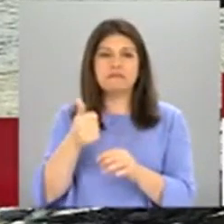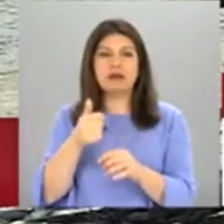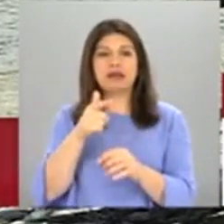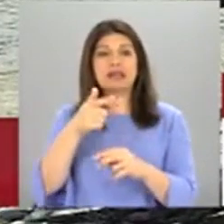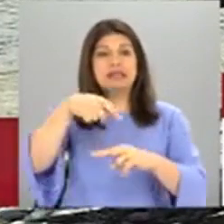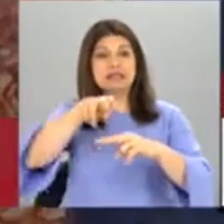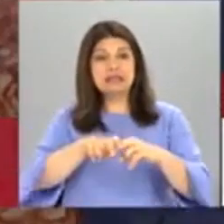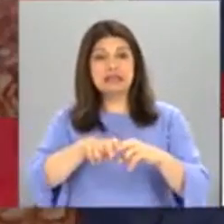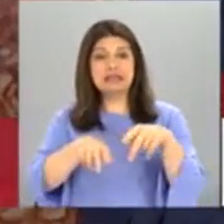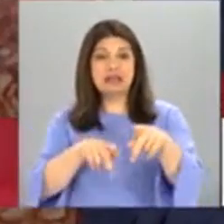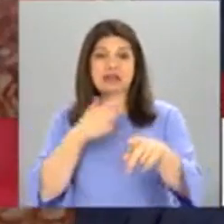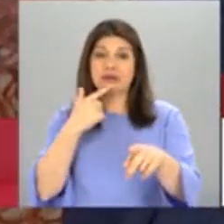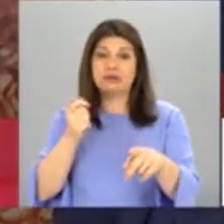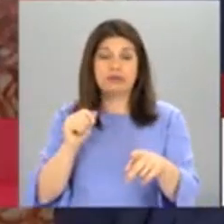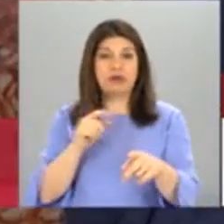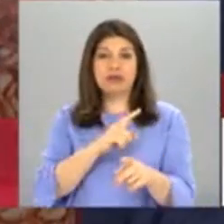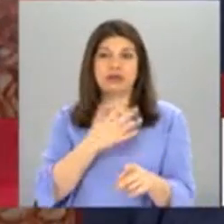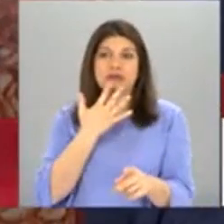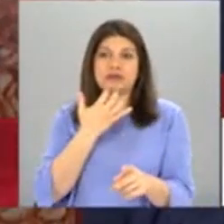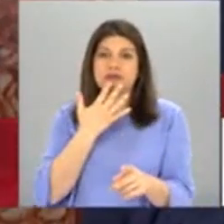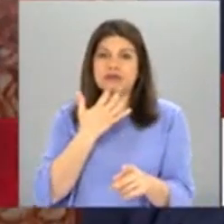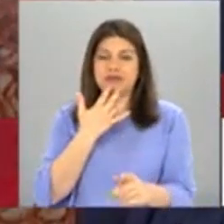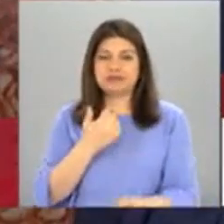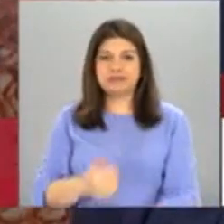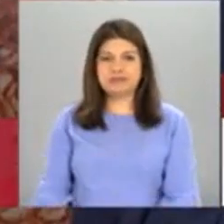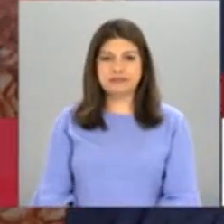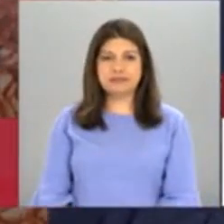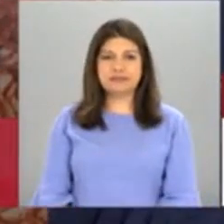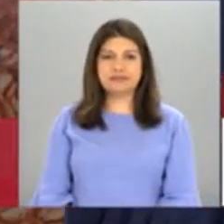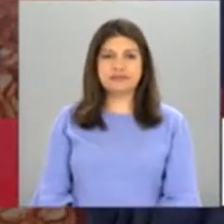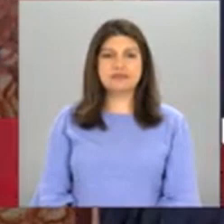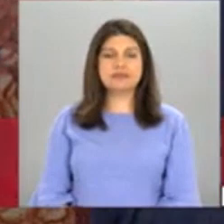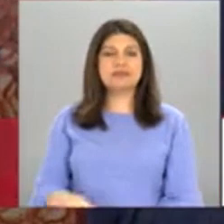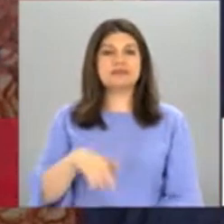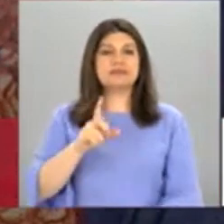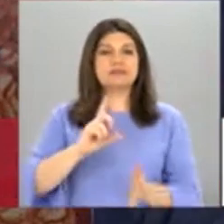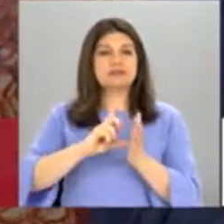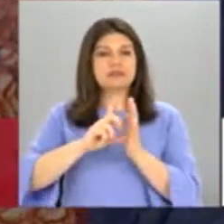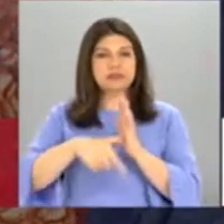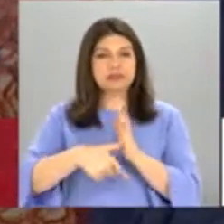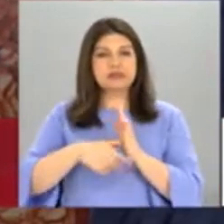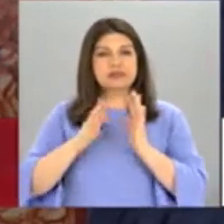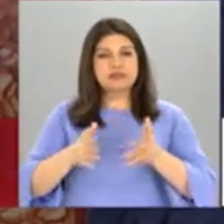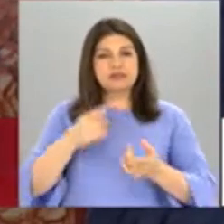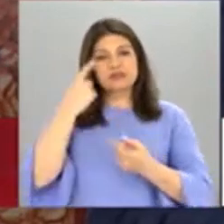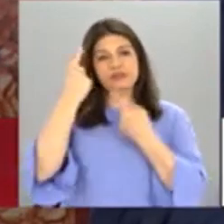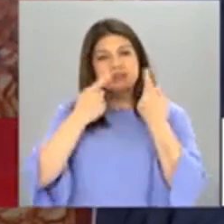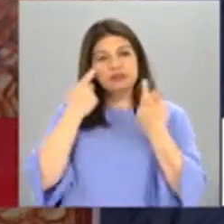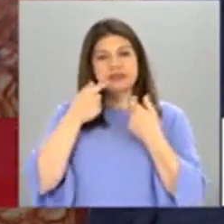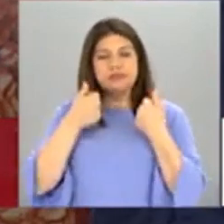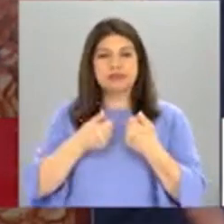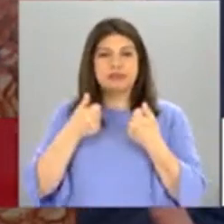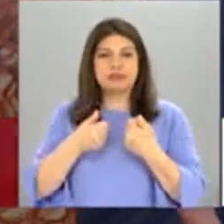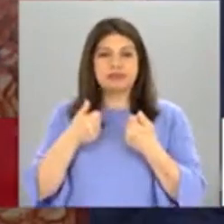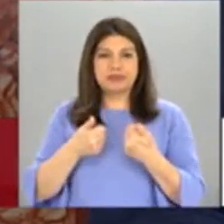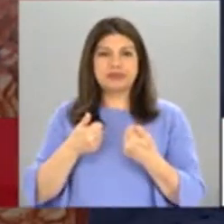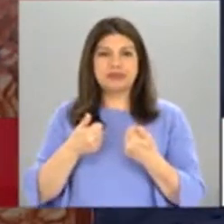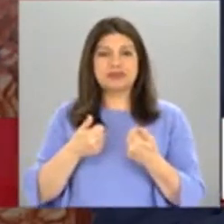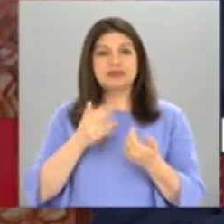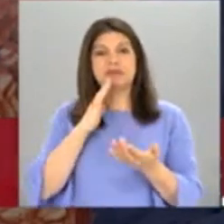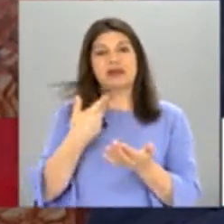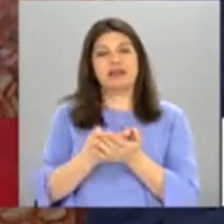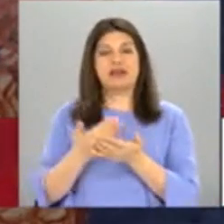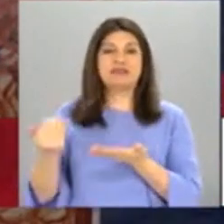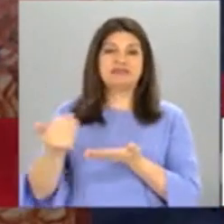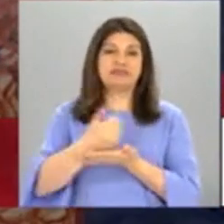tudo dela. Tem de ser um projeto muito bem equacionado para que tenha rentabilidade.